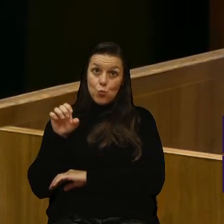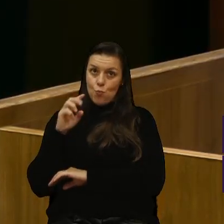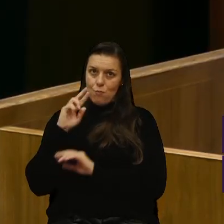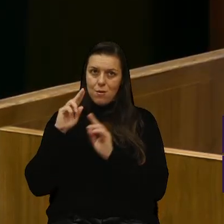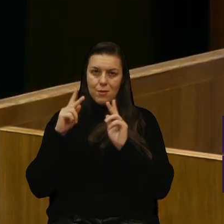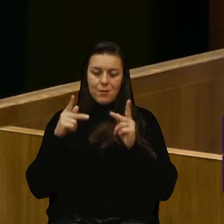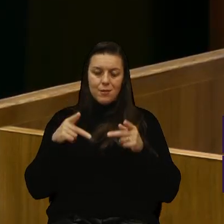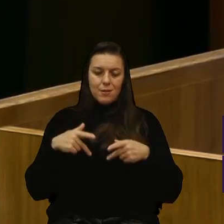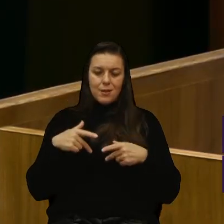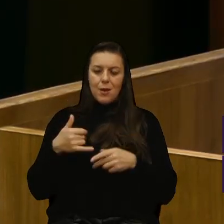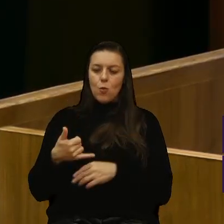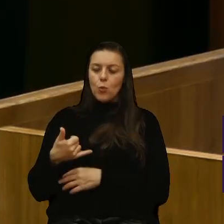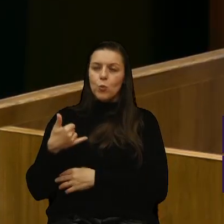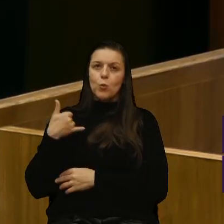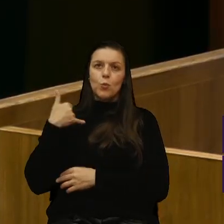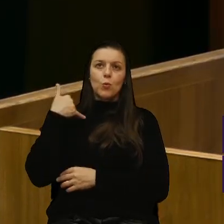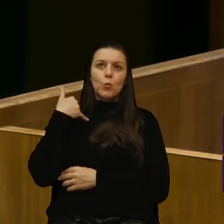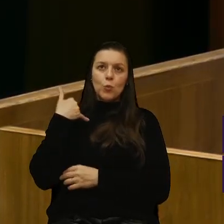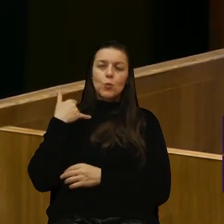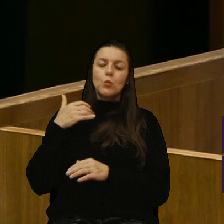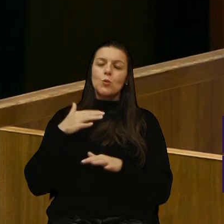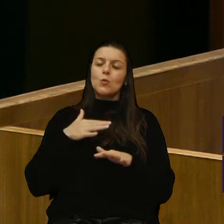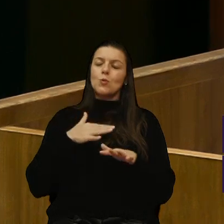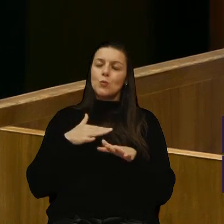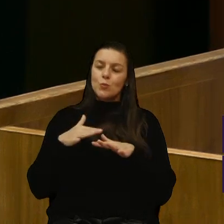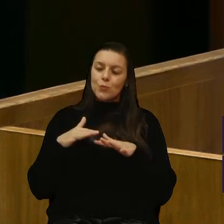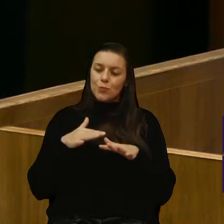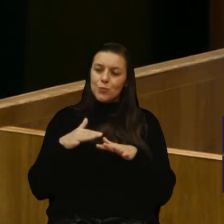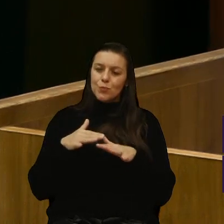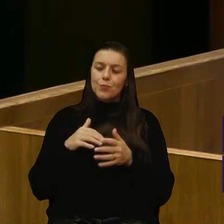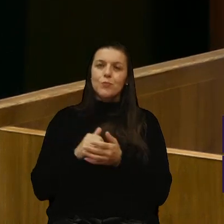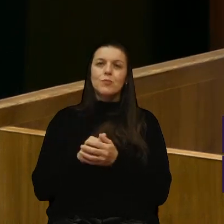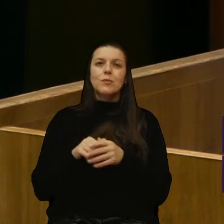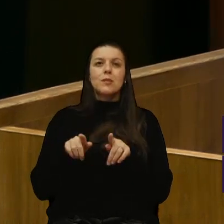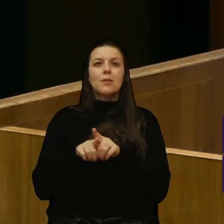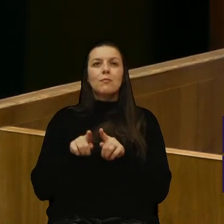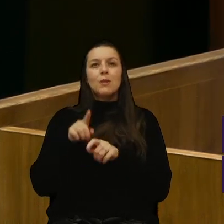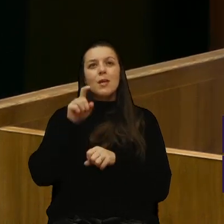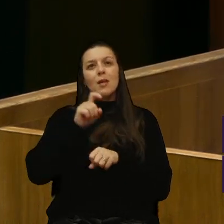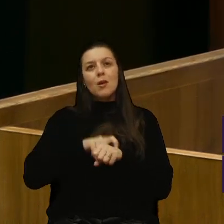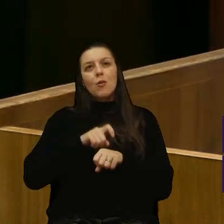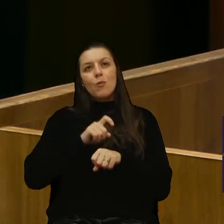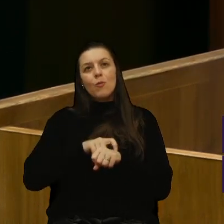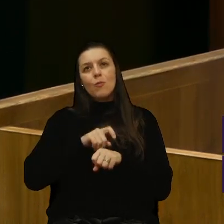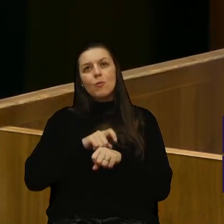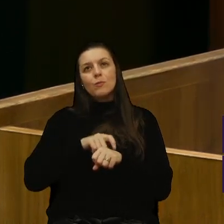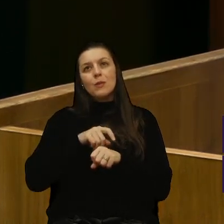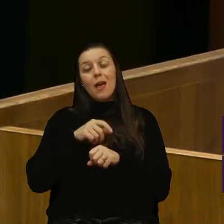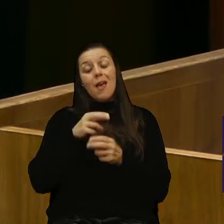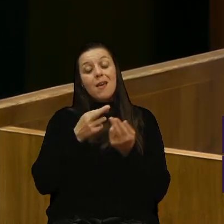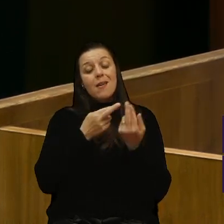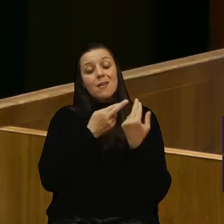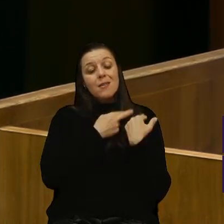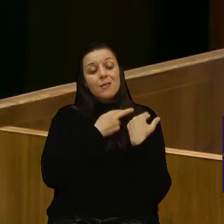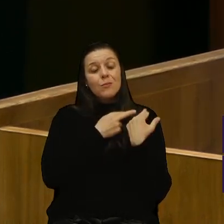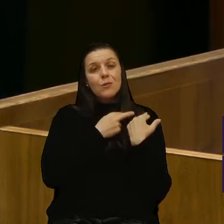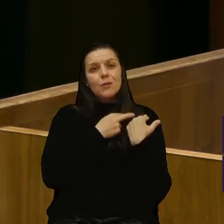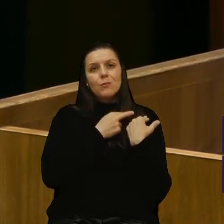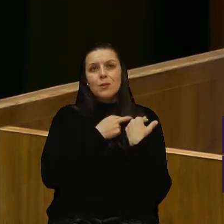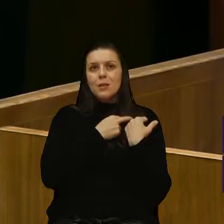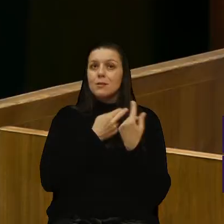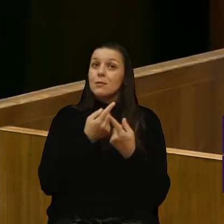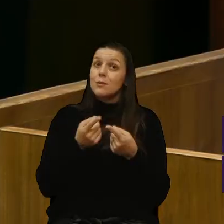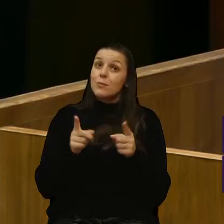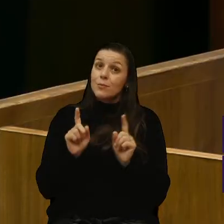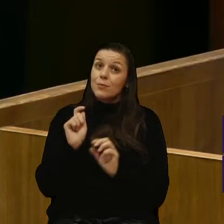uma honra e que me comove muito. Ao mesmo tempo, me traz uma grande responsabilidade. Mas eu